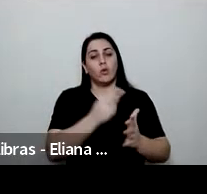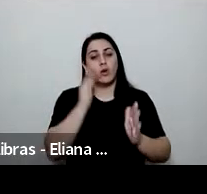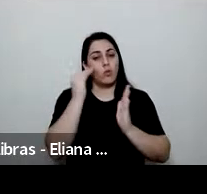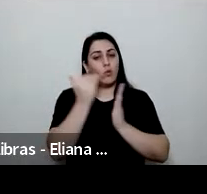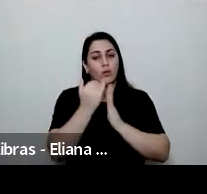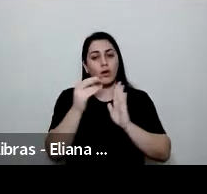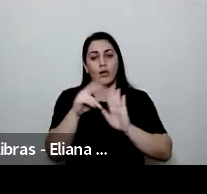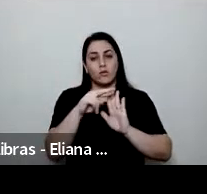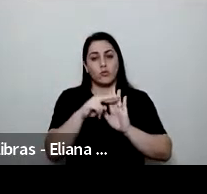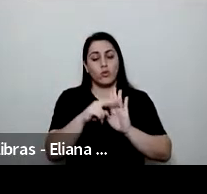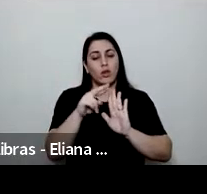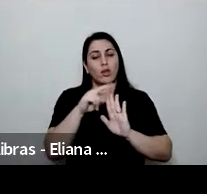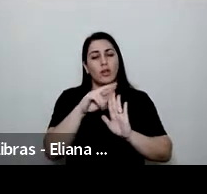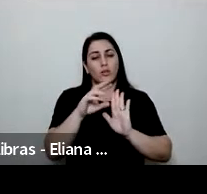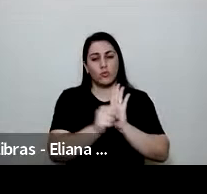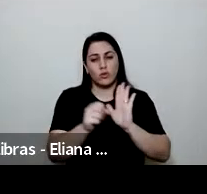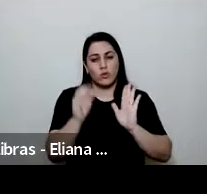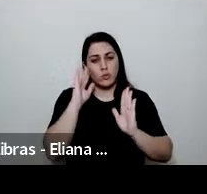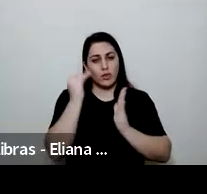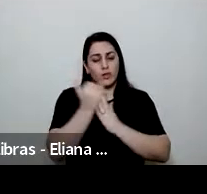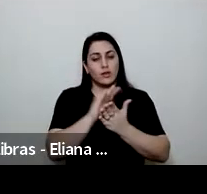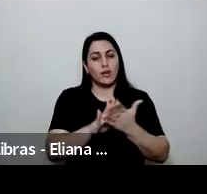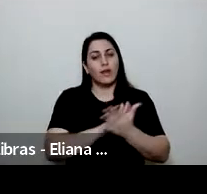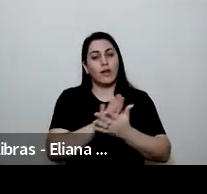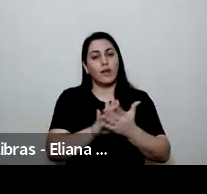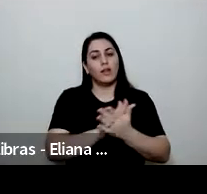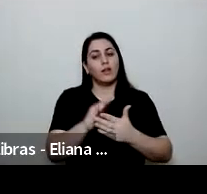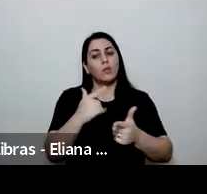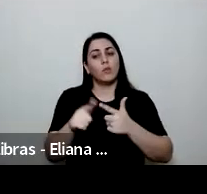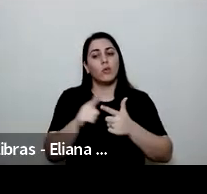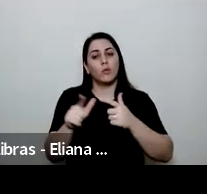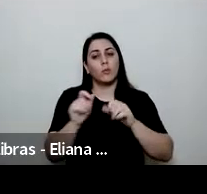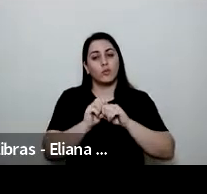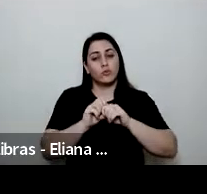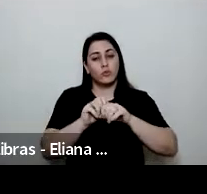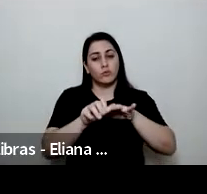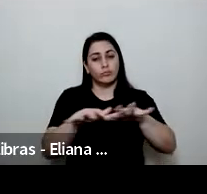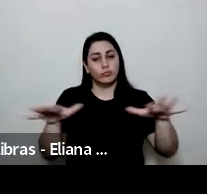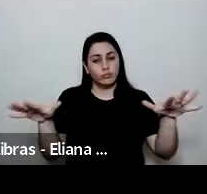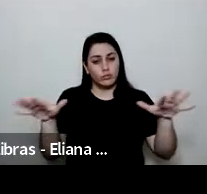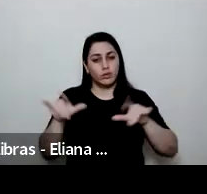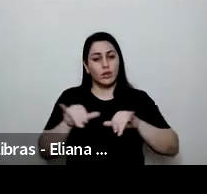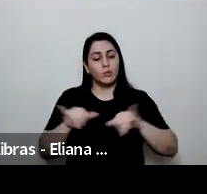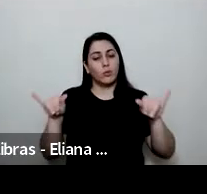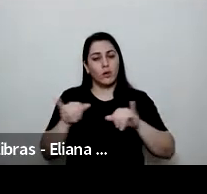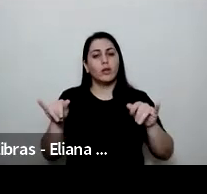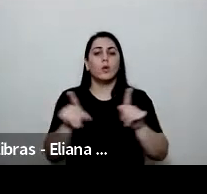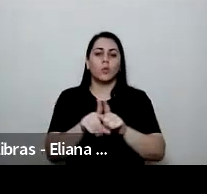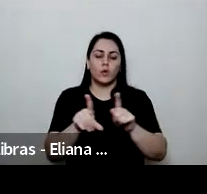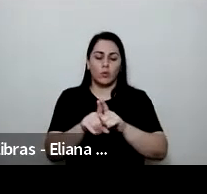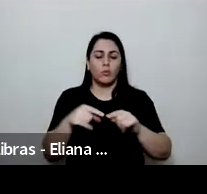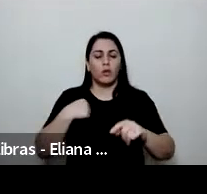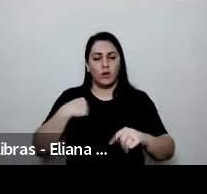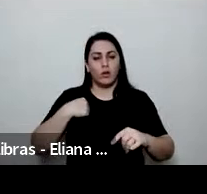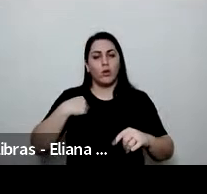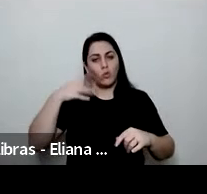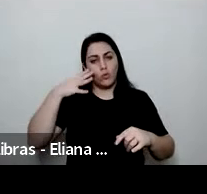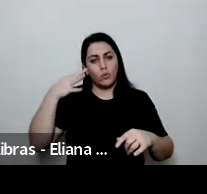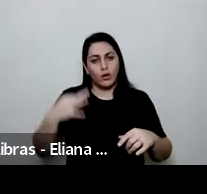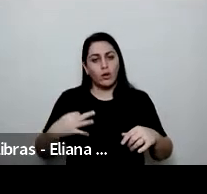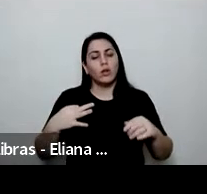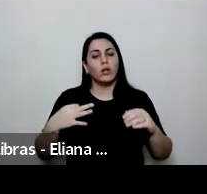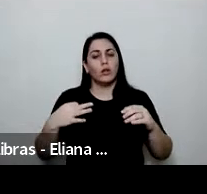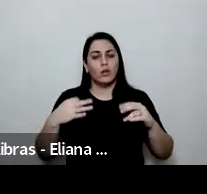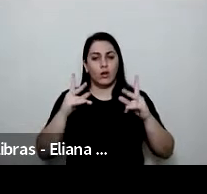E pelo fato da extensão das com E aí coração dessa propaganda Eu também estou entendendo que o ministério público